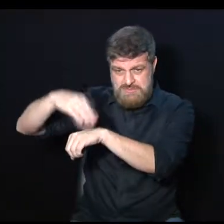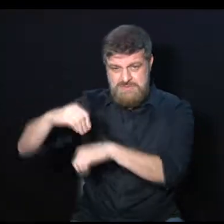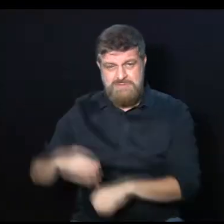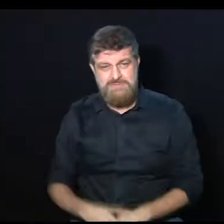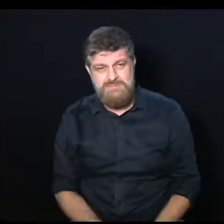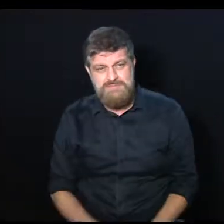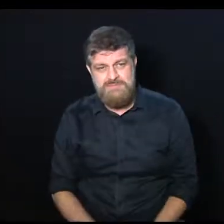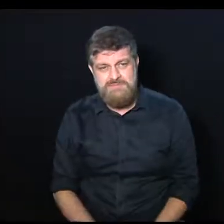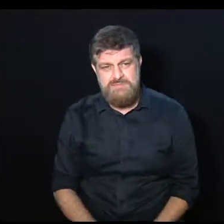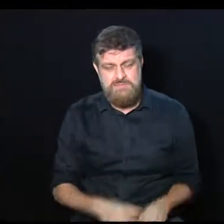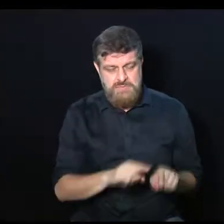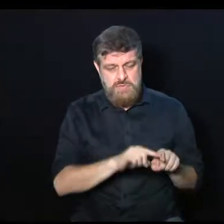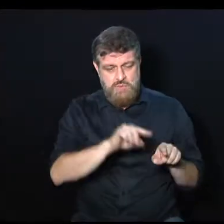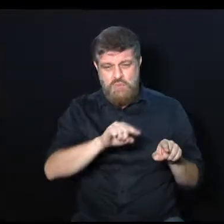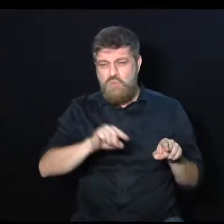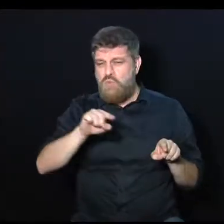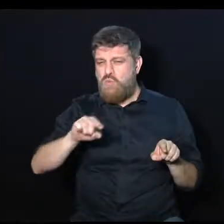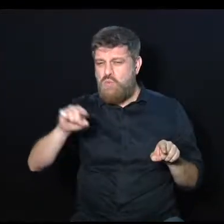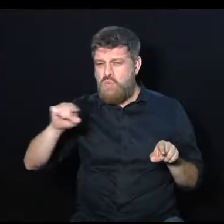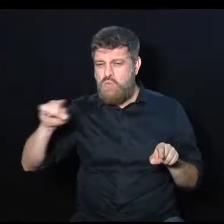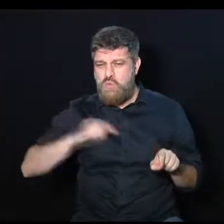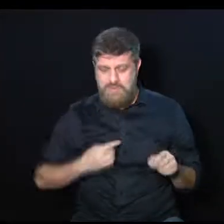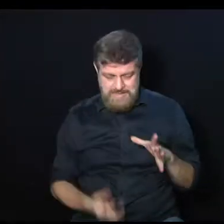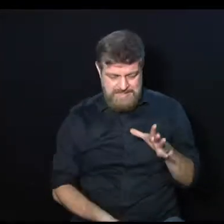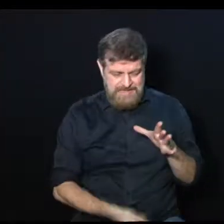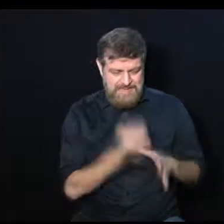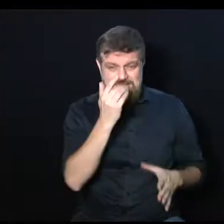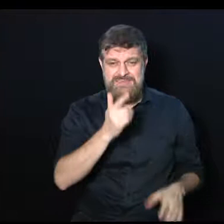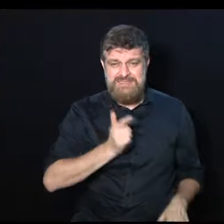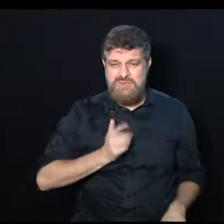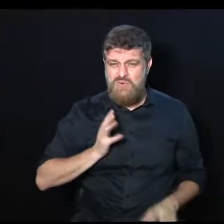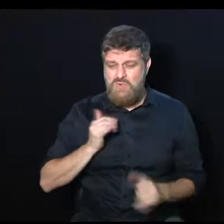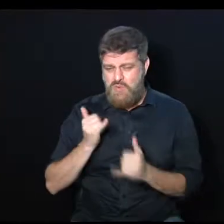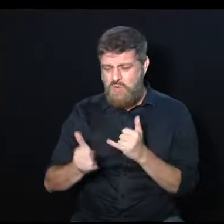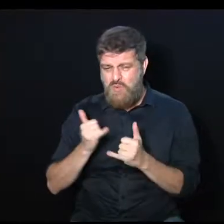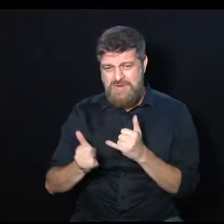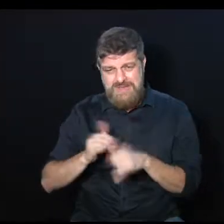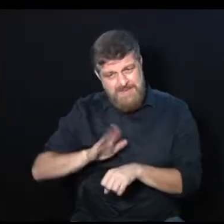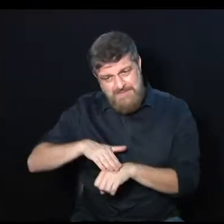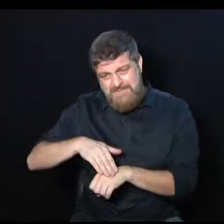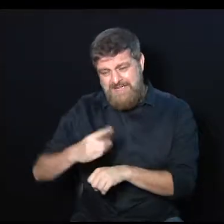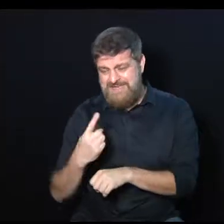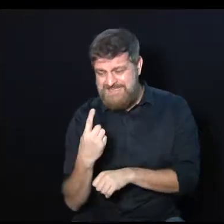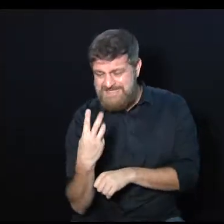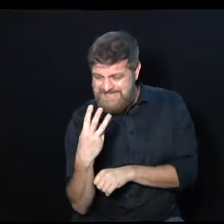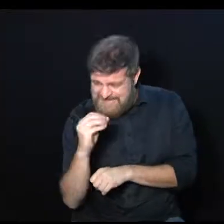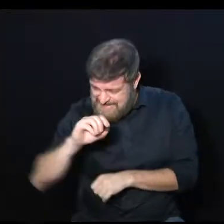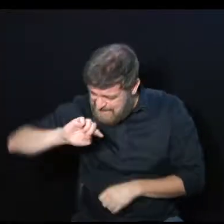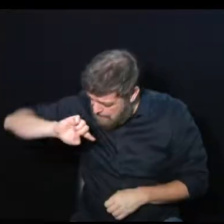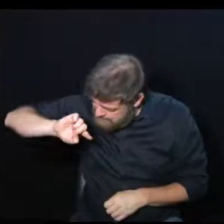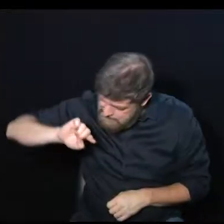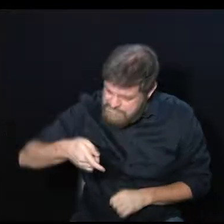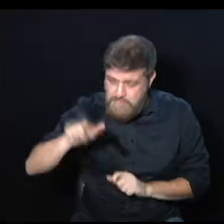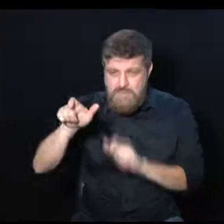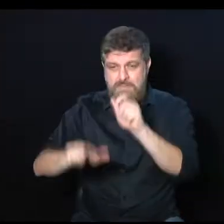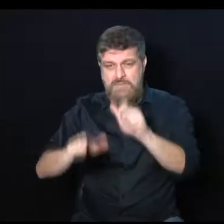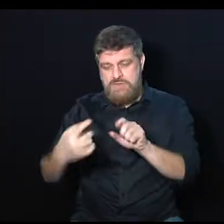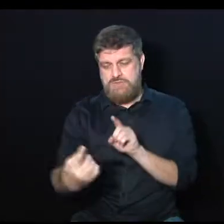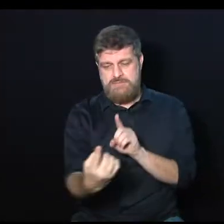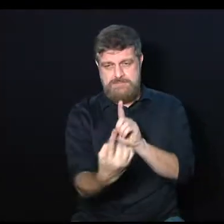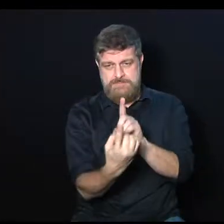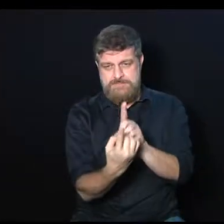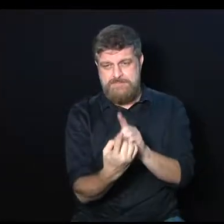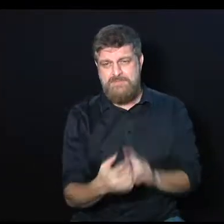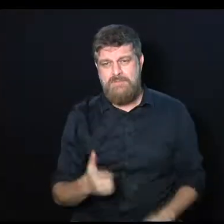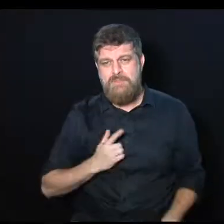Isso é o histórico do Ciatox. Desde que ele existe, ele já atendeu mais de 130 mil casos, desde que o Ciatox foi criado.